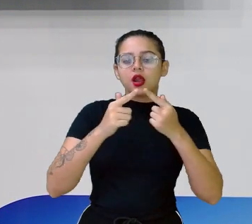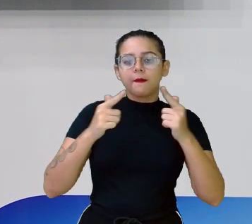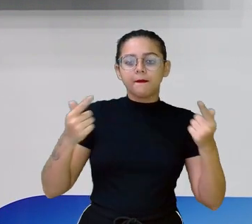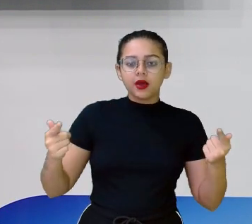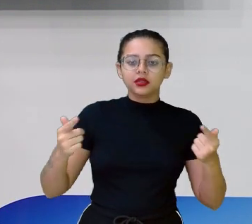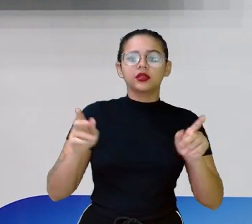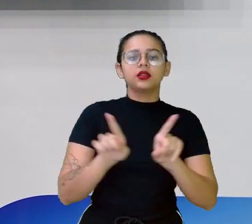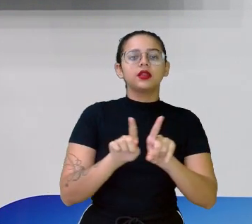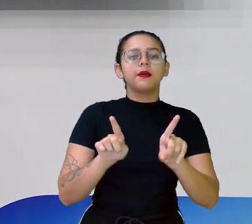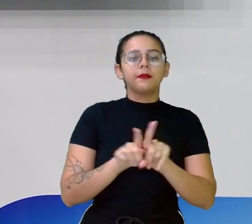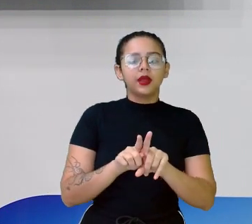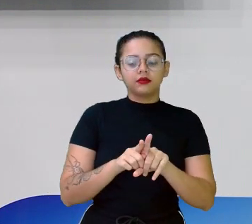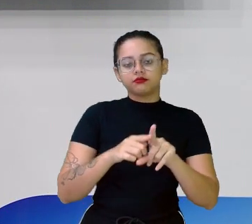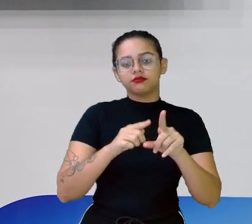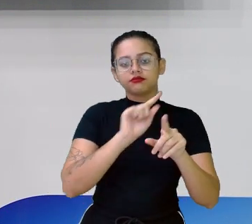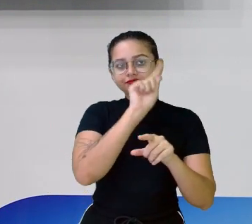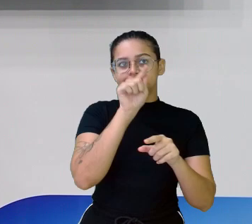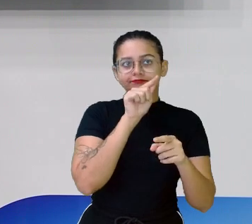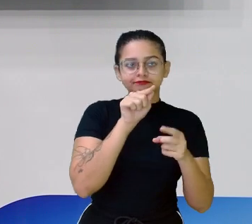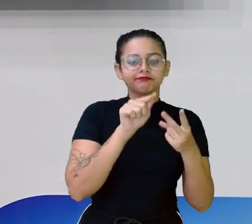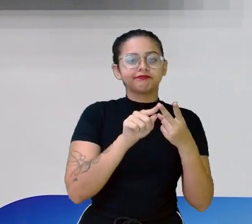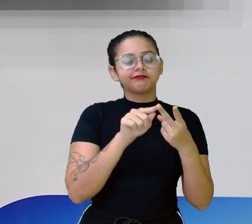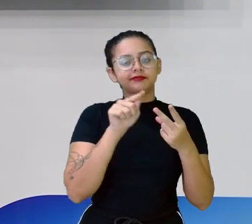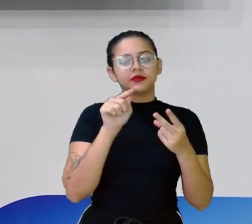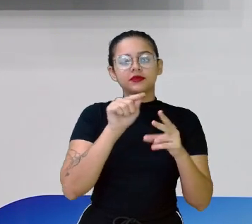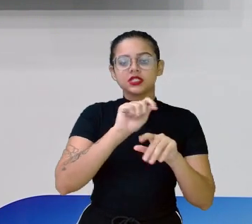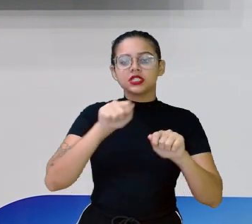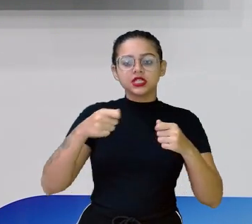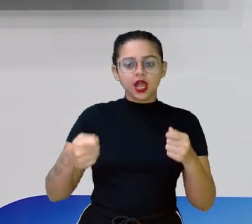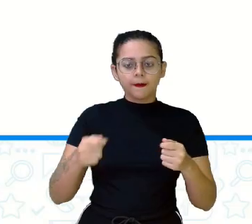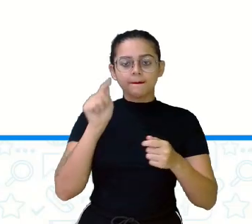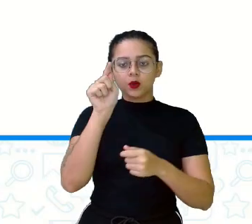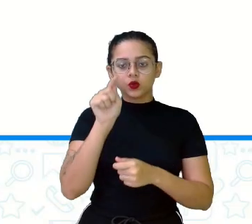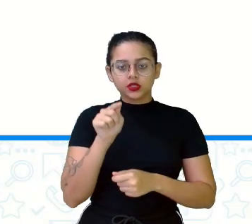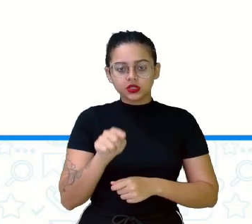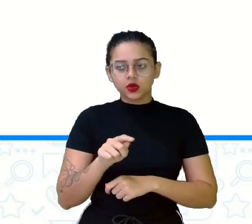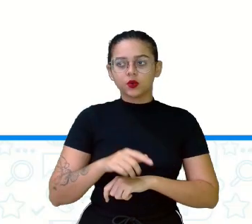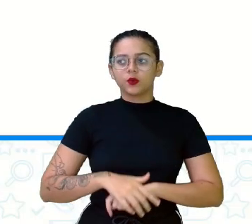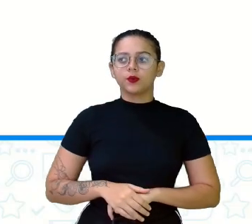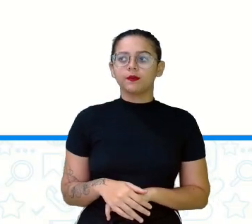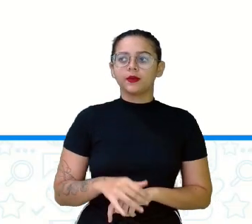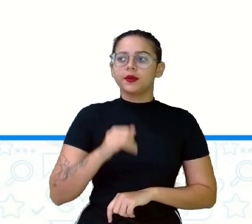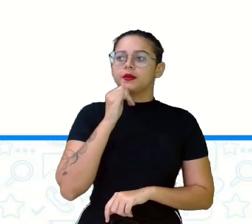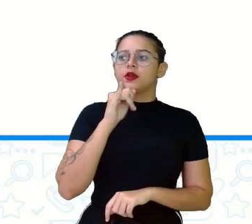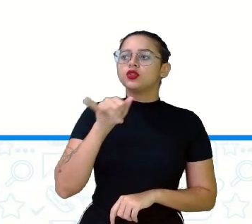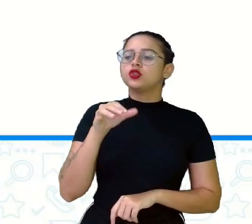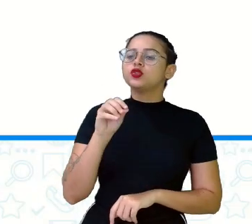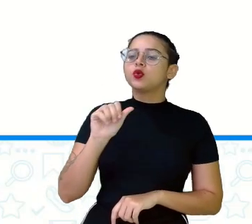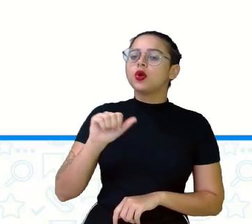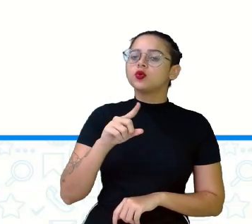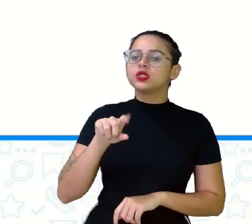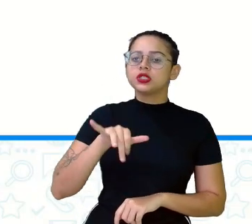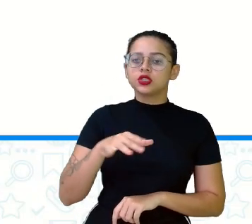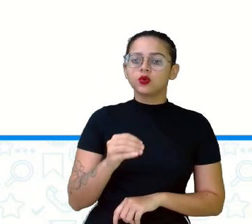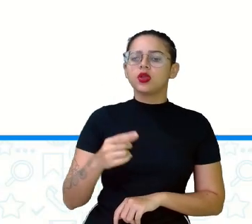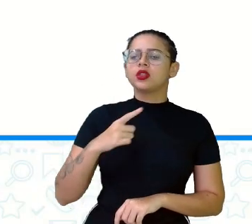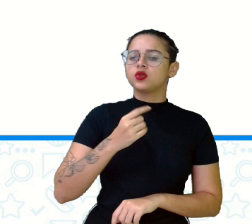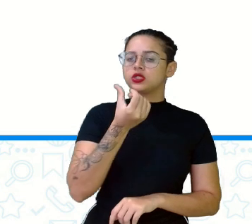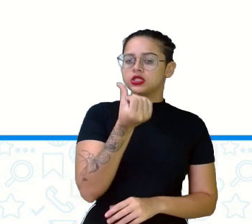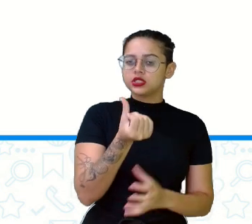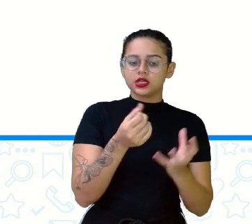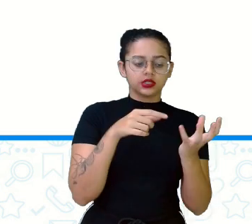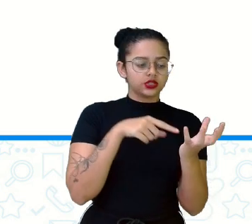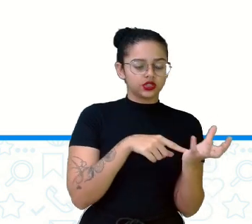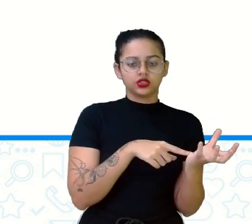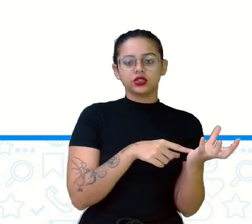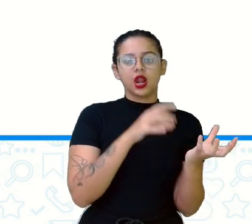de pontuação para que tudo fique bem organizado. Joãozinho, se eu tenho 6 laranjas numa mão e